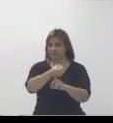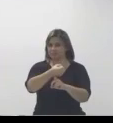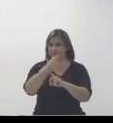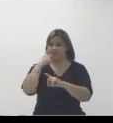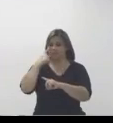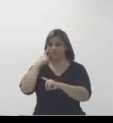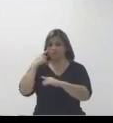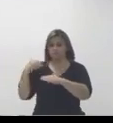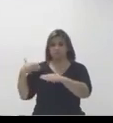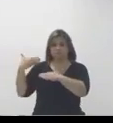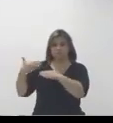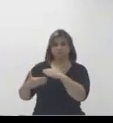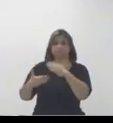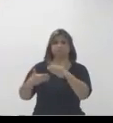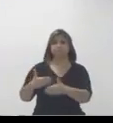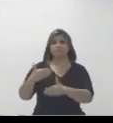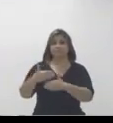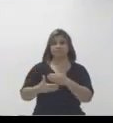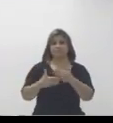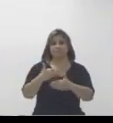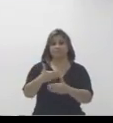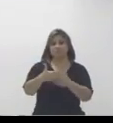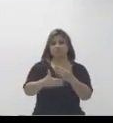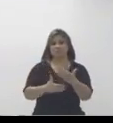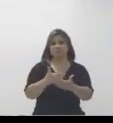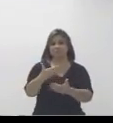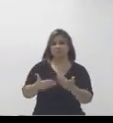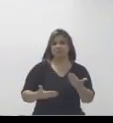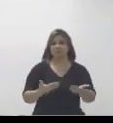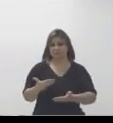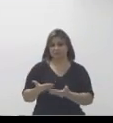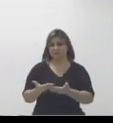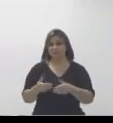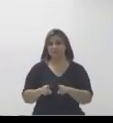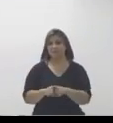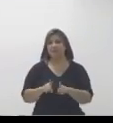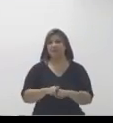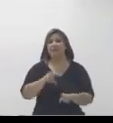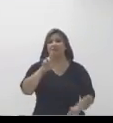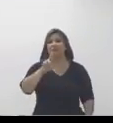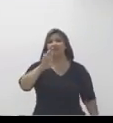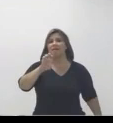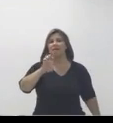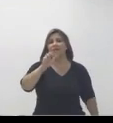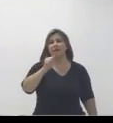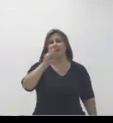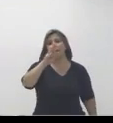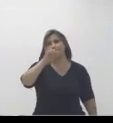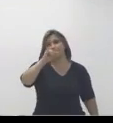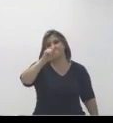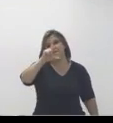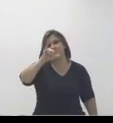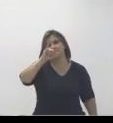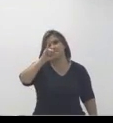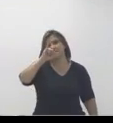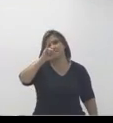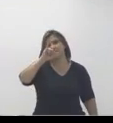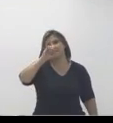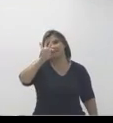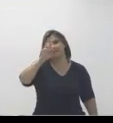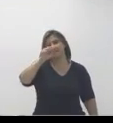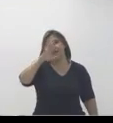e aí eu prefiro o conceito técnicos vista à reabilitação social inclusive no eixo 7